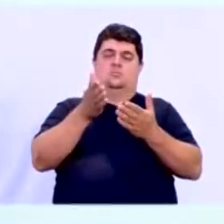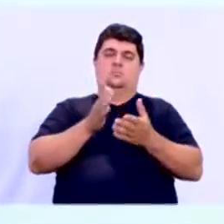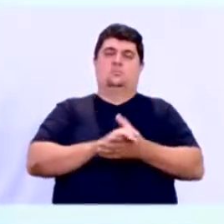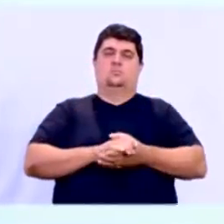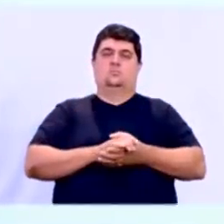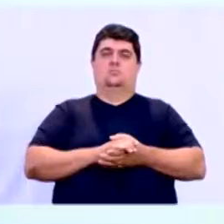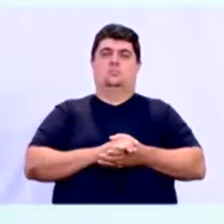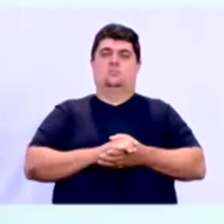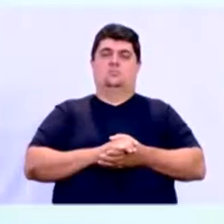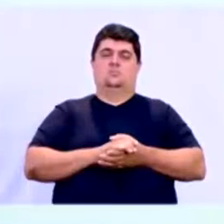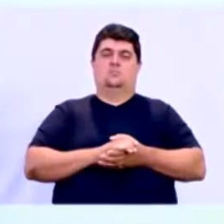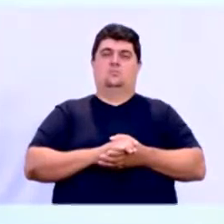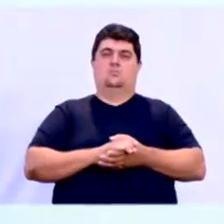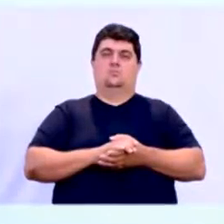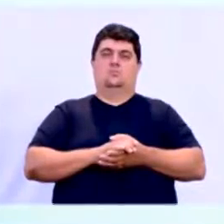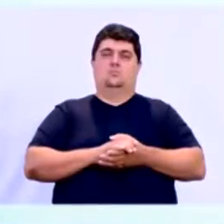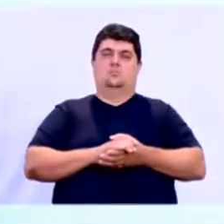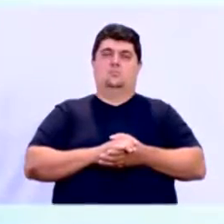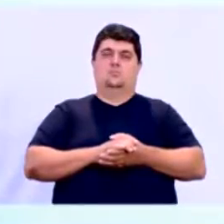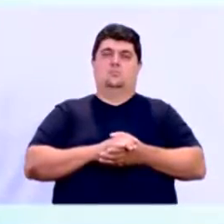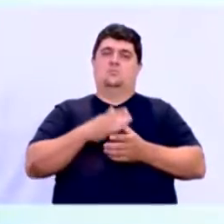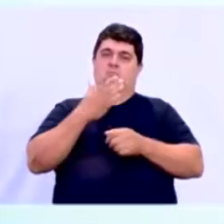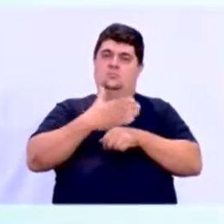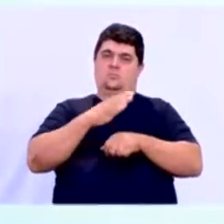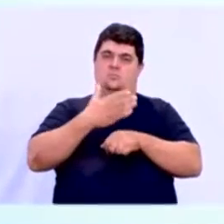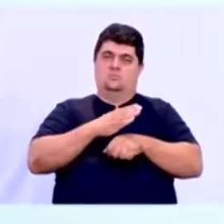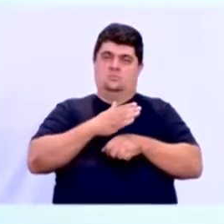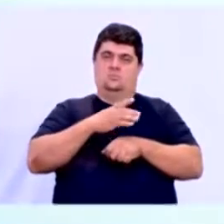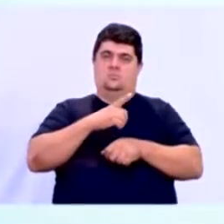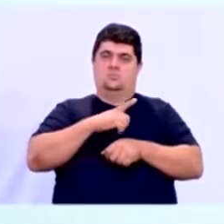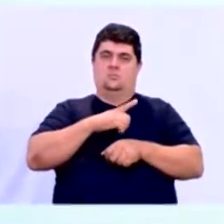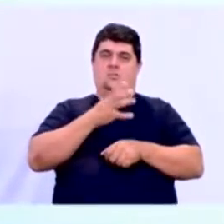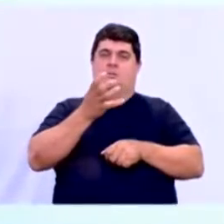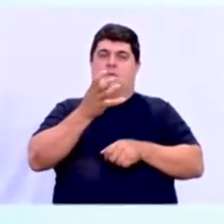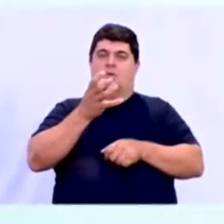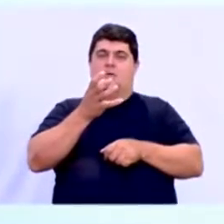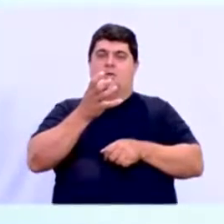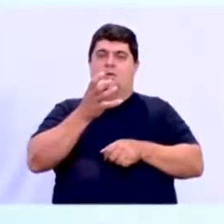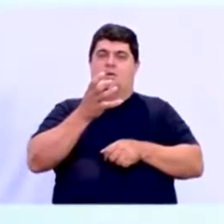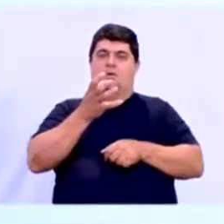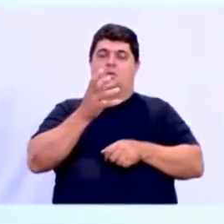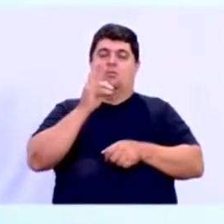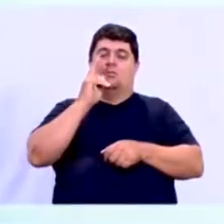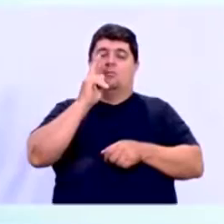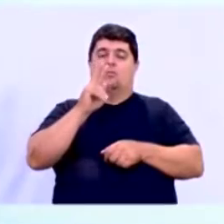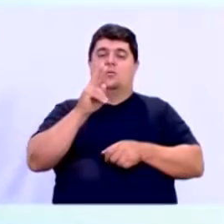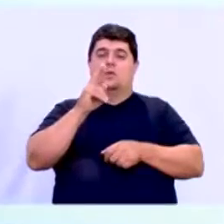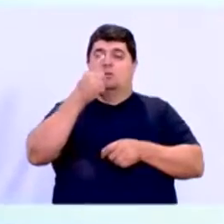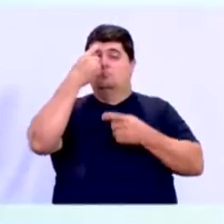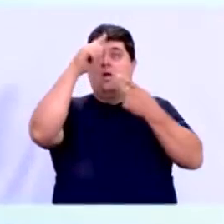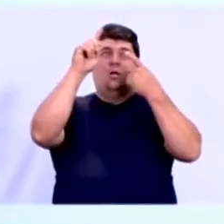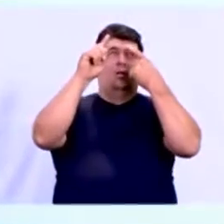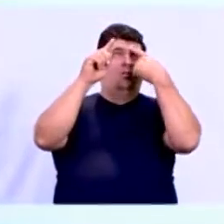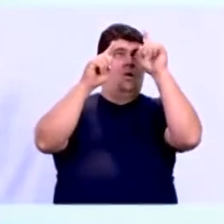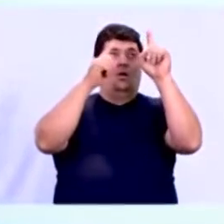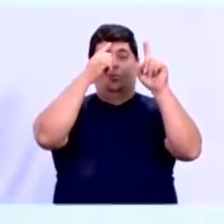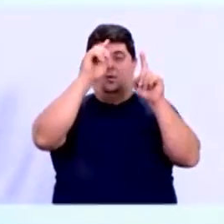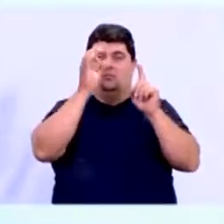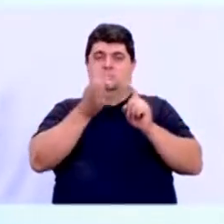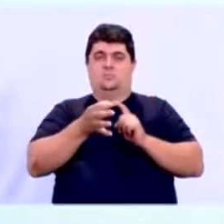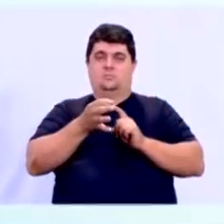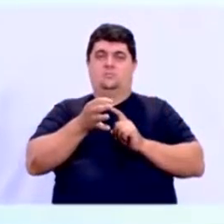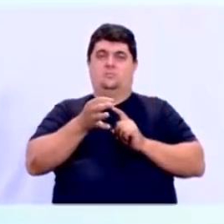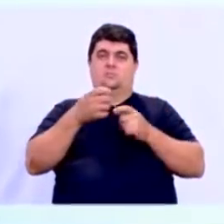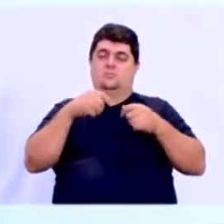no portal, no AVA. Essa atividade de sala, ela requer que você utilize bastante da criatividade, certo?